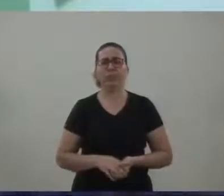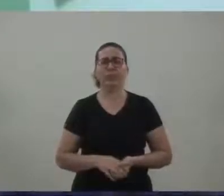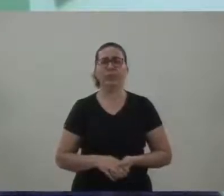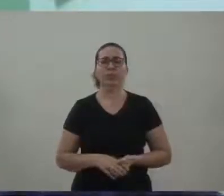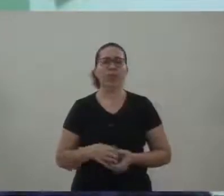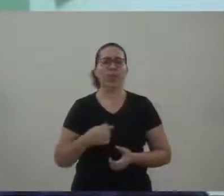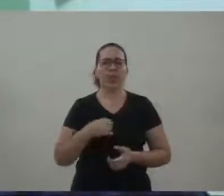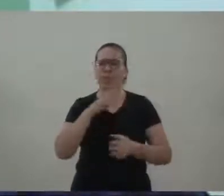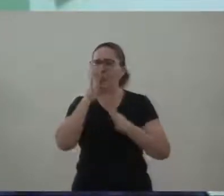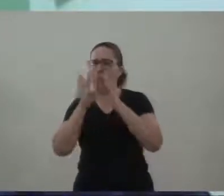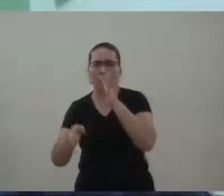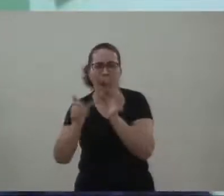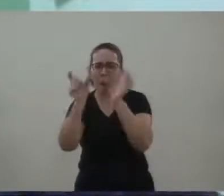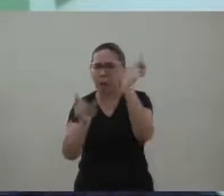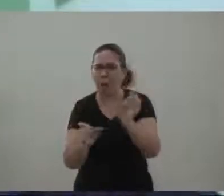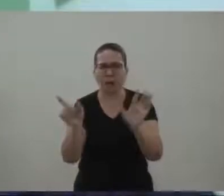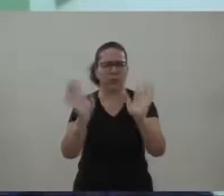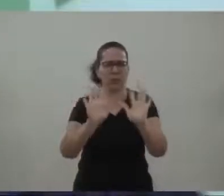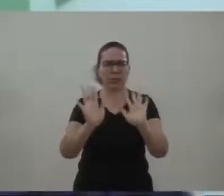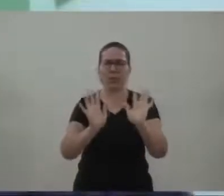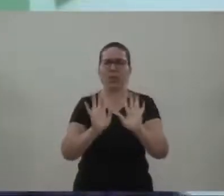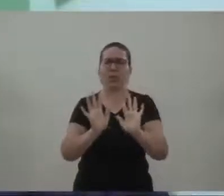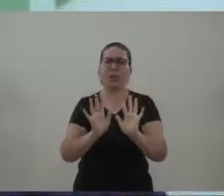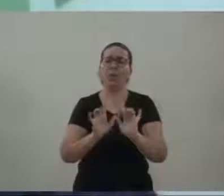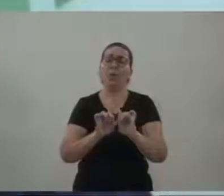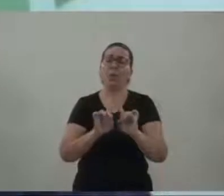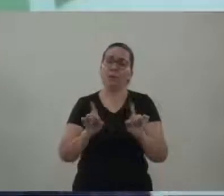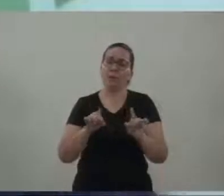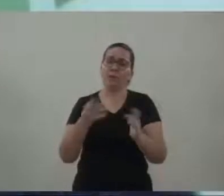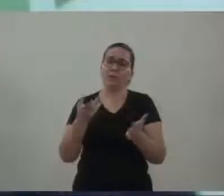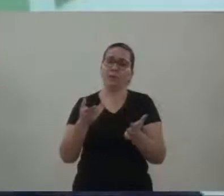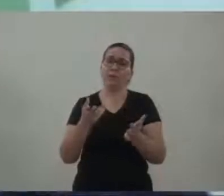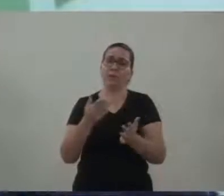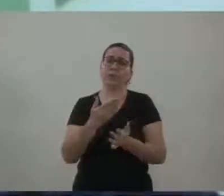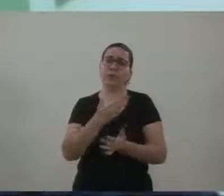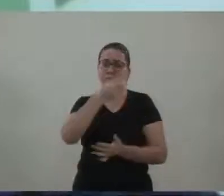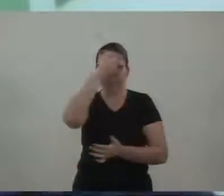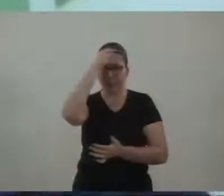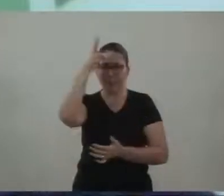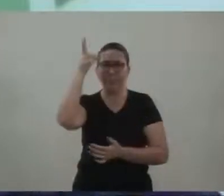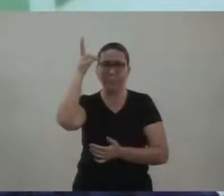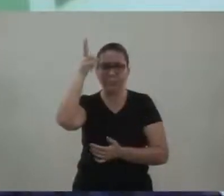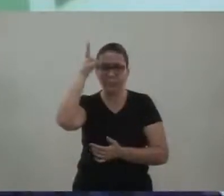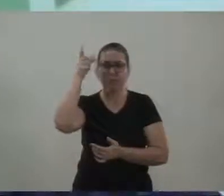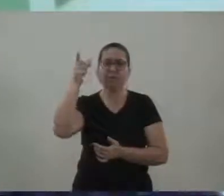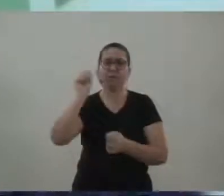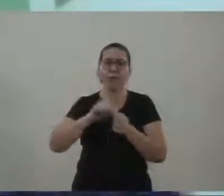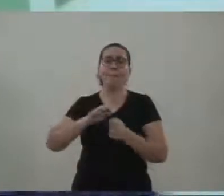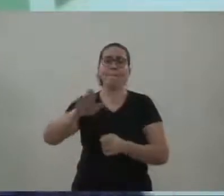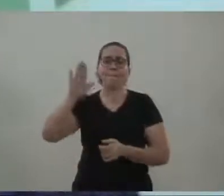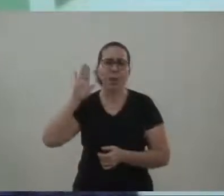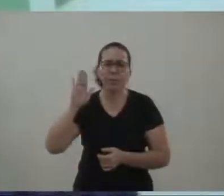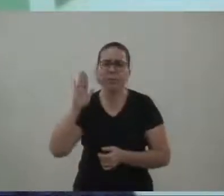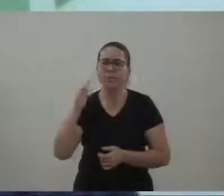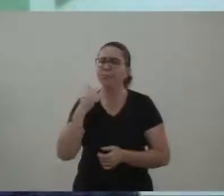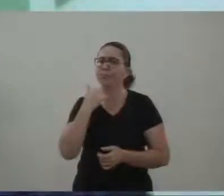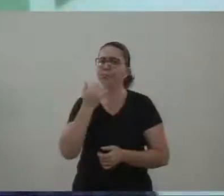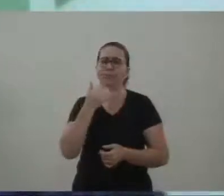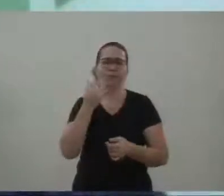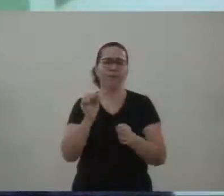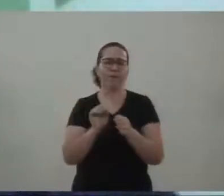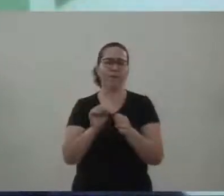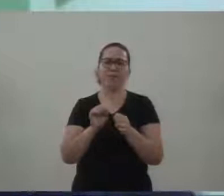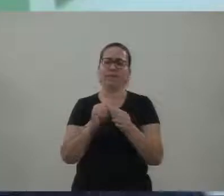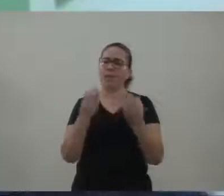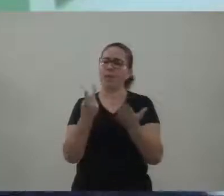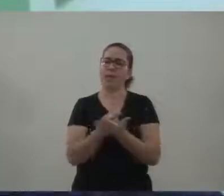ataco ninguém pessoalmente, mas em termos de gestão, mais uma vez, uma promessa que não foi cumprida. Então, isso não